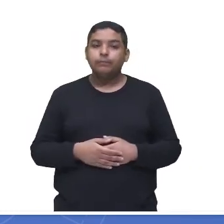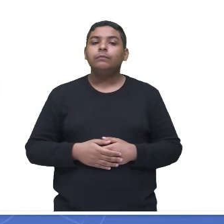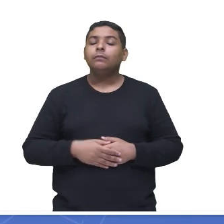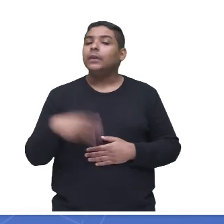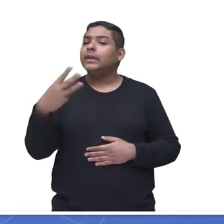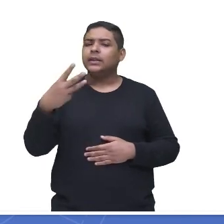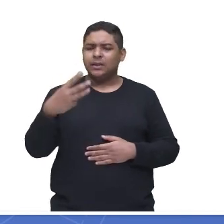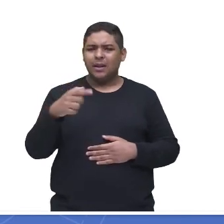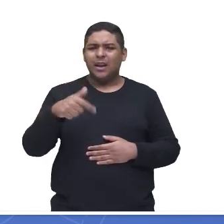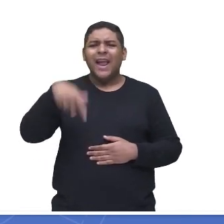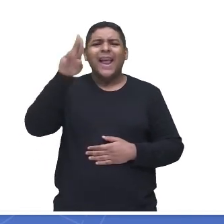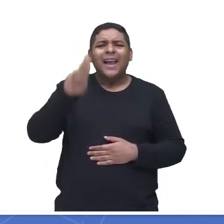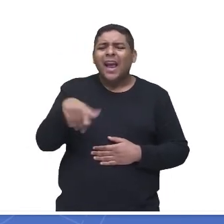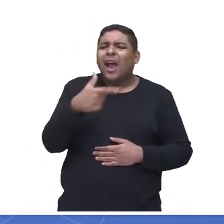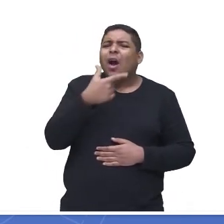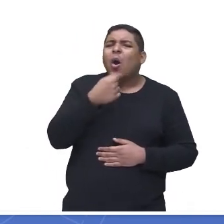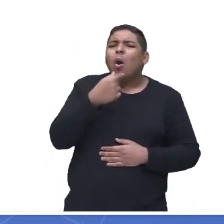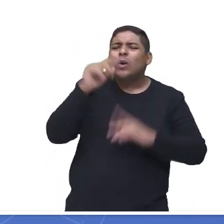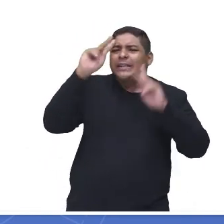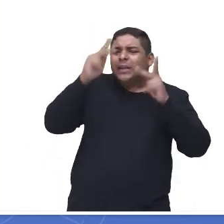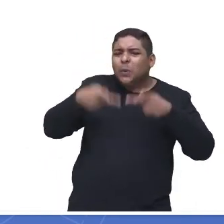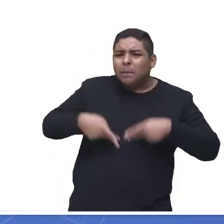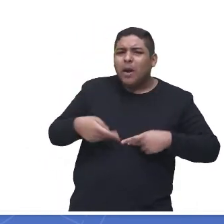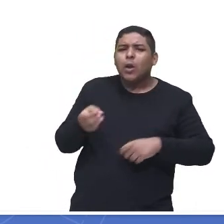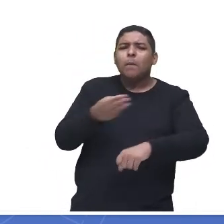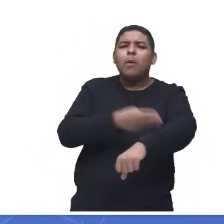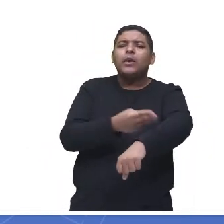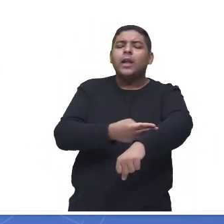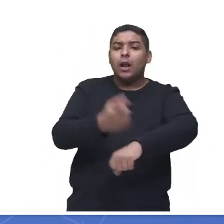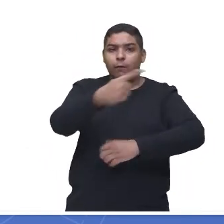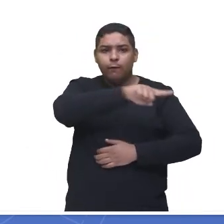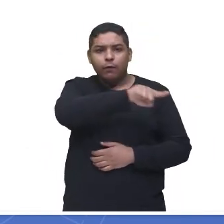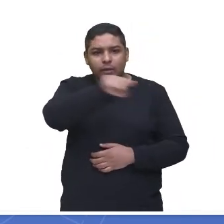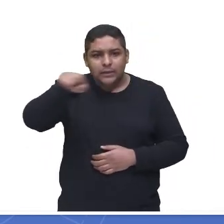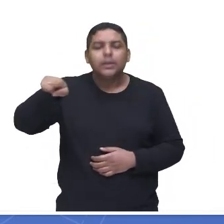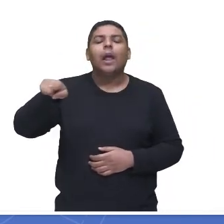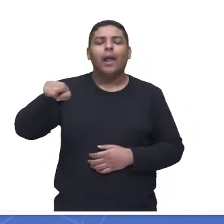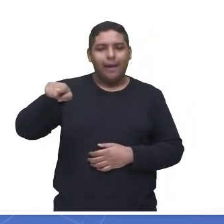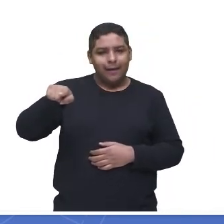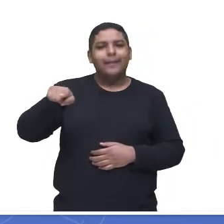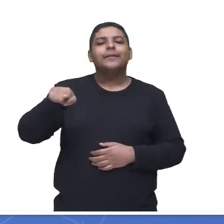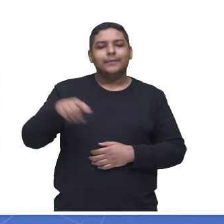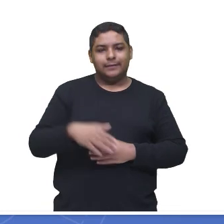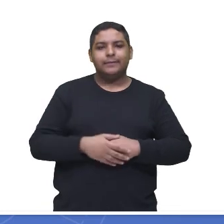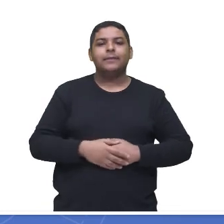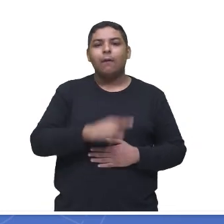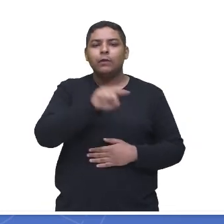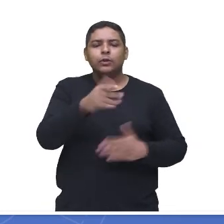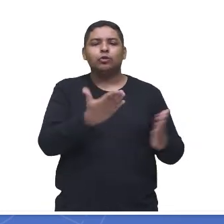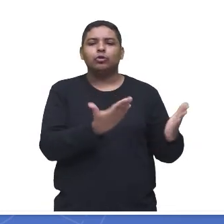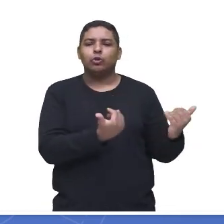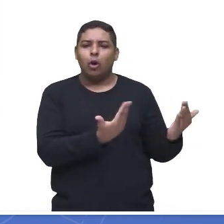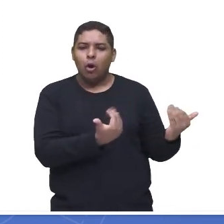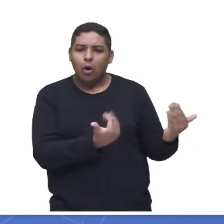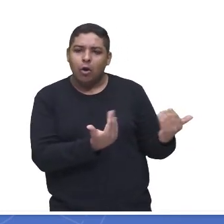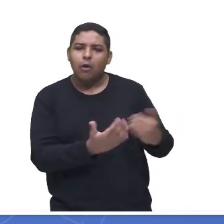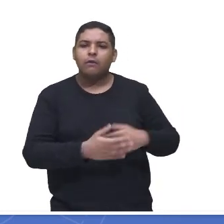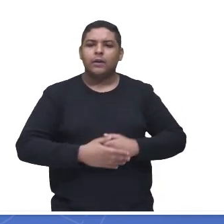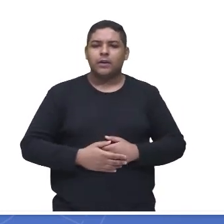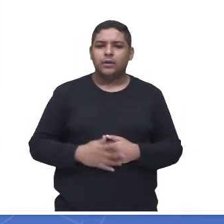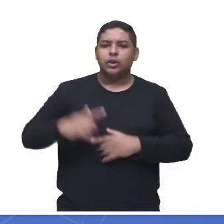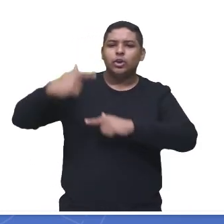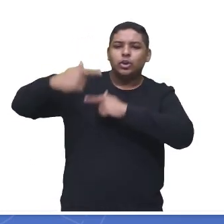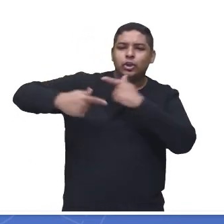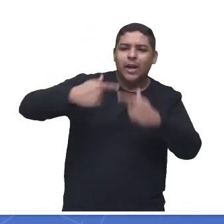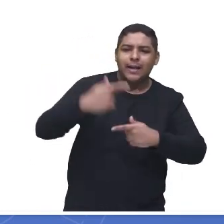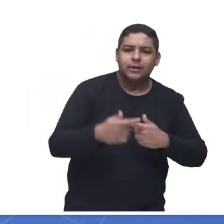quem é o homem moderno então? É esse homem de hoje, vocês, né? Que estão aí, né? Jovens, uma nova